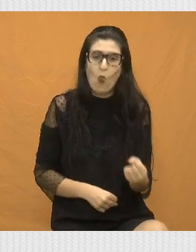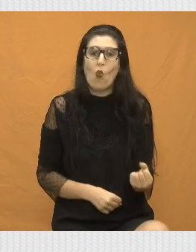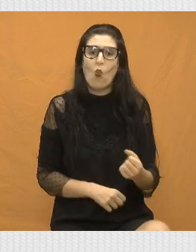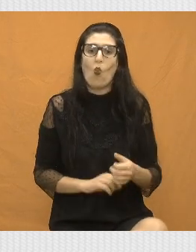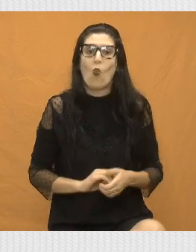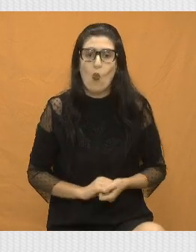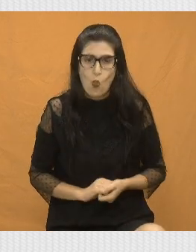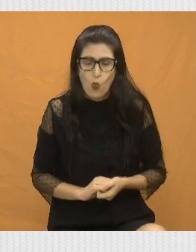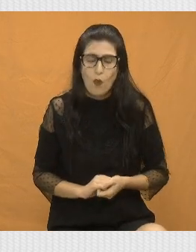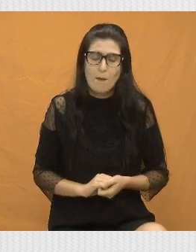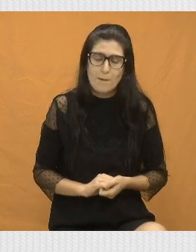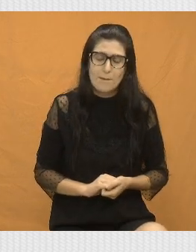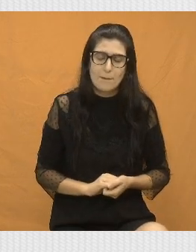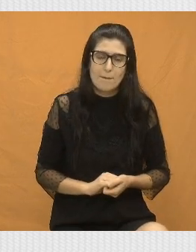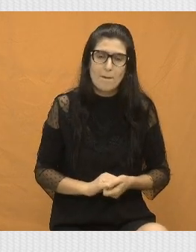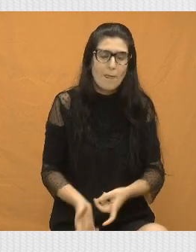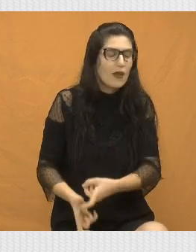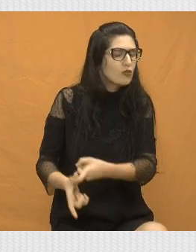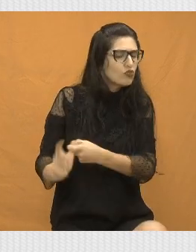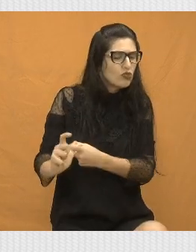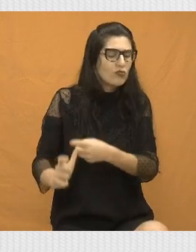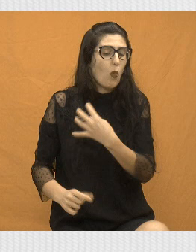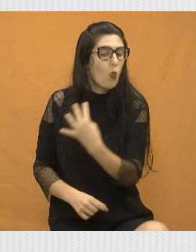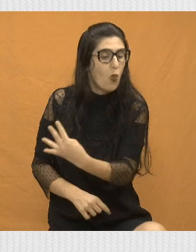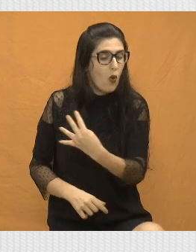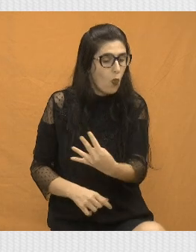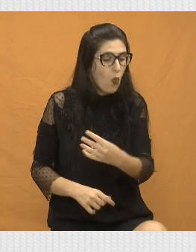meta, com o estoque da dívida, né, em